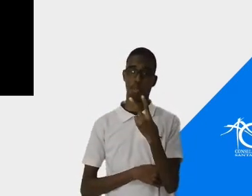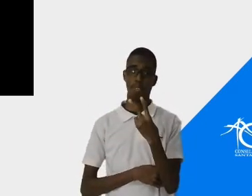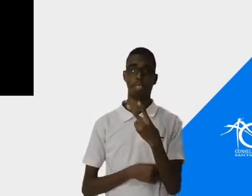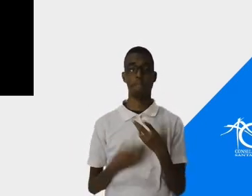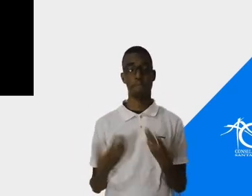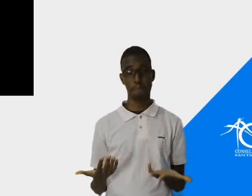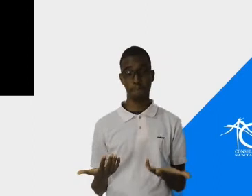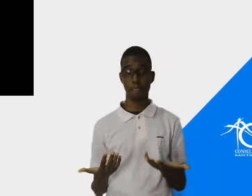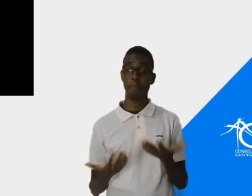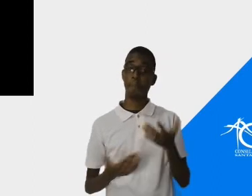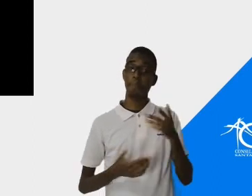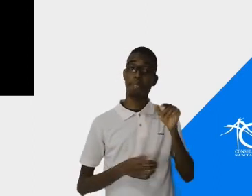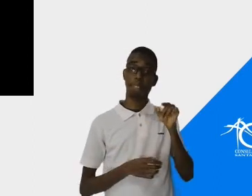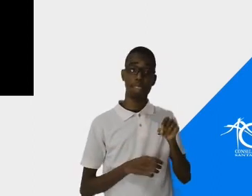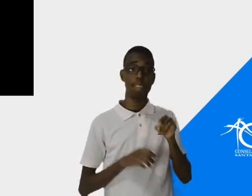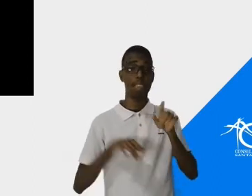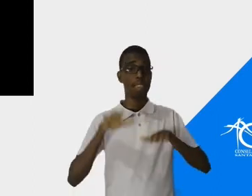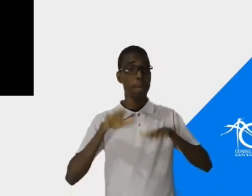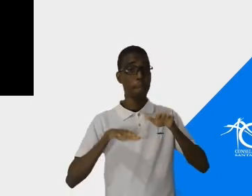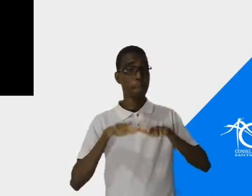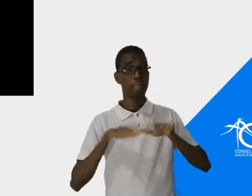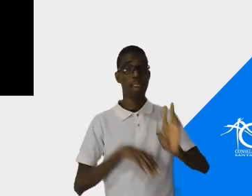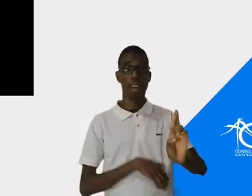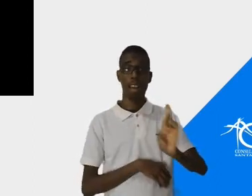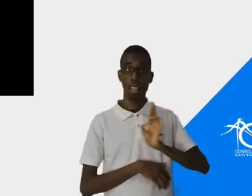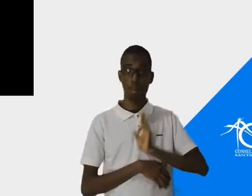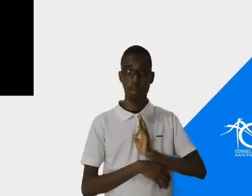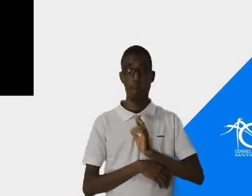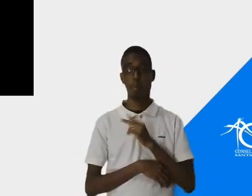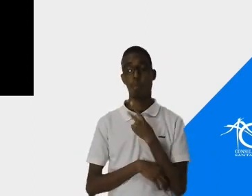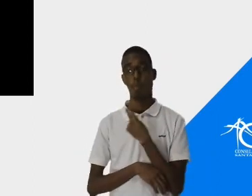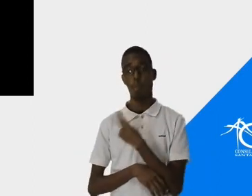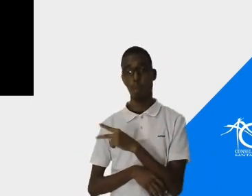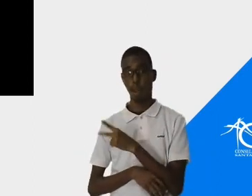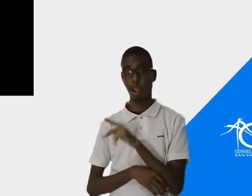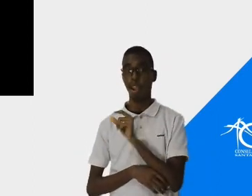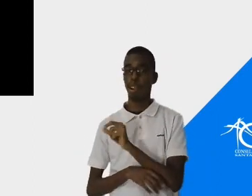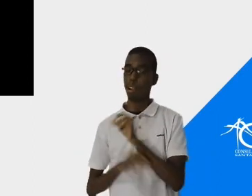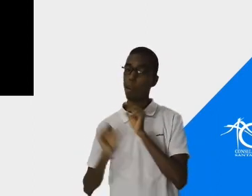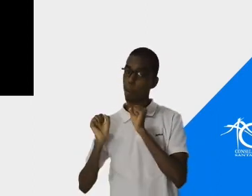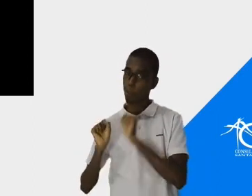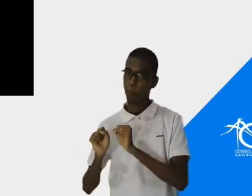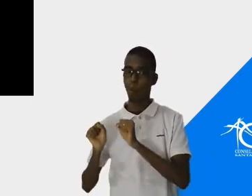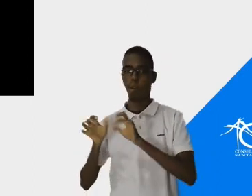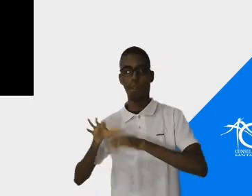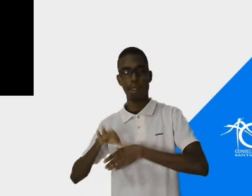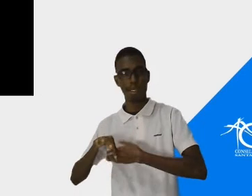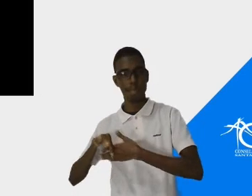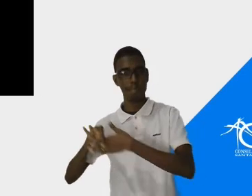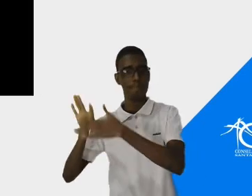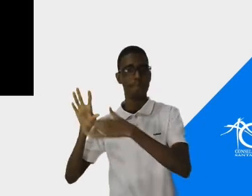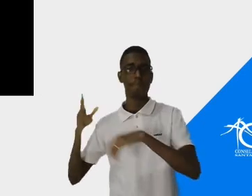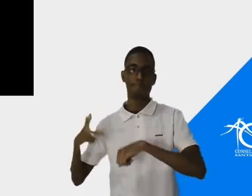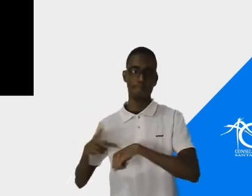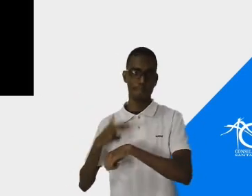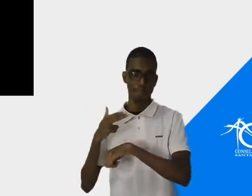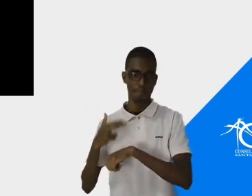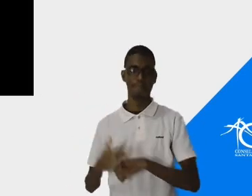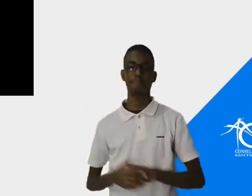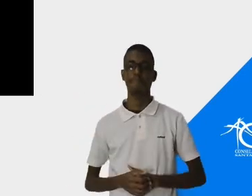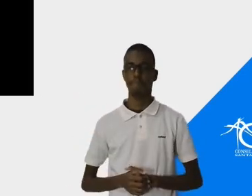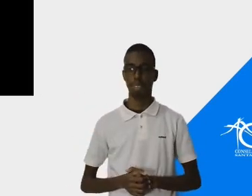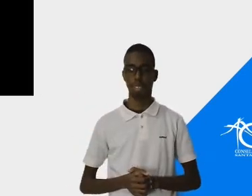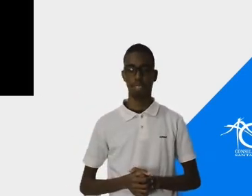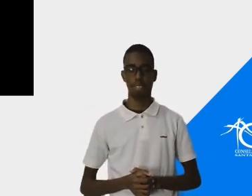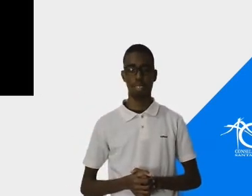ele passa a ser um candidato para a cirurgia da derivação ventrículo-peritoneal, que é essa cirurgia